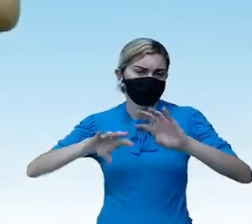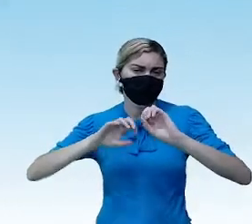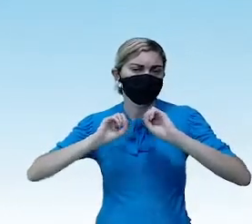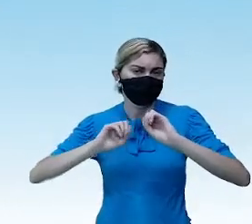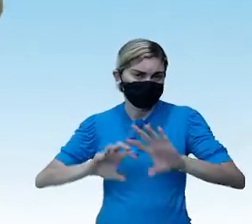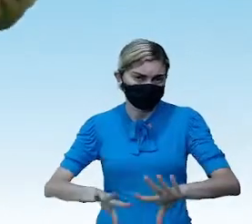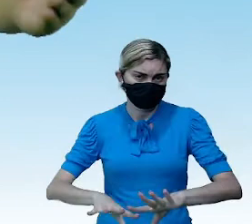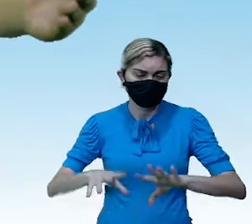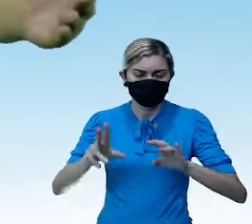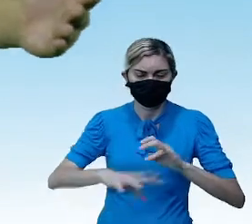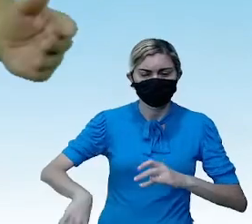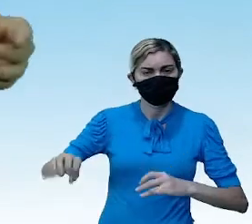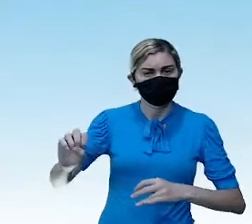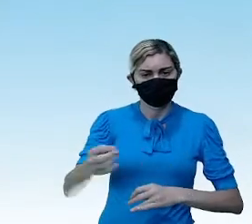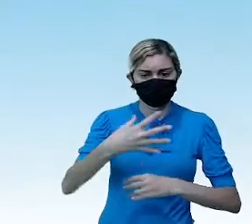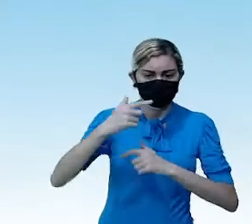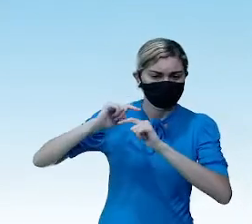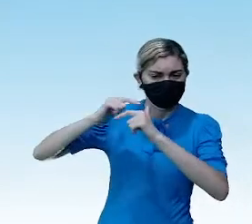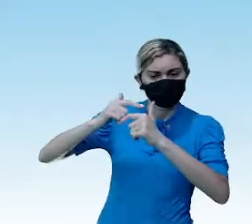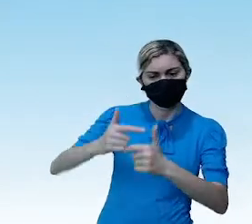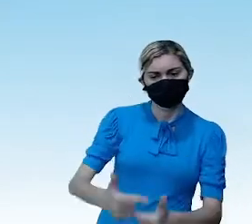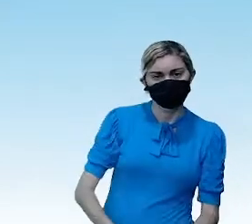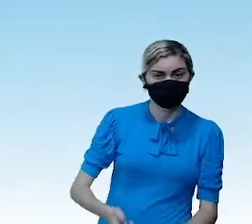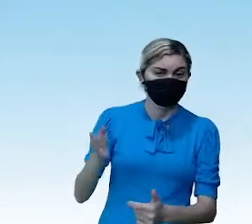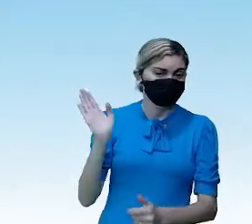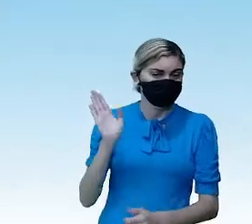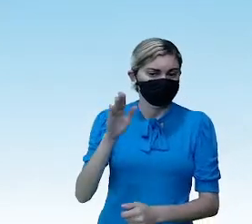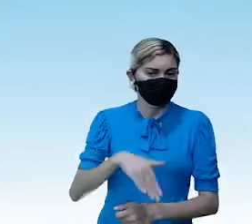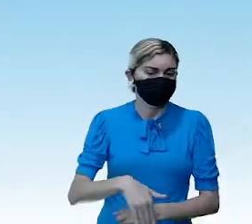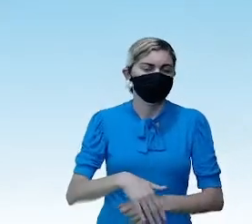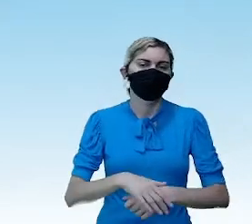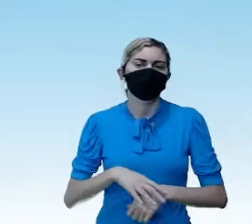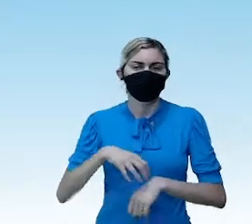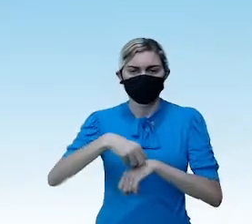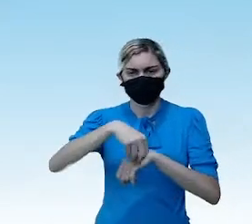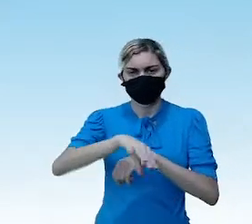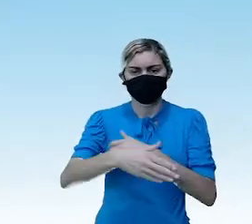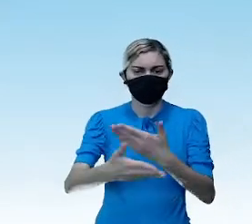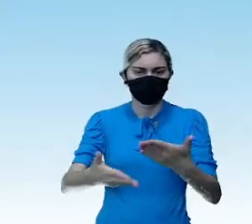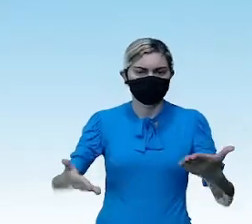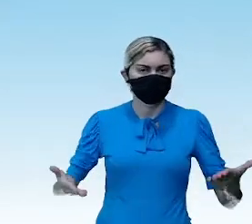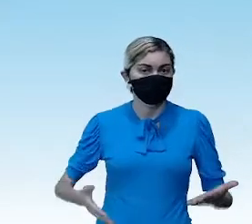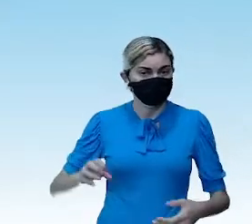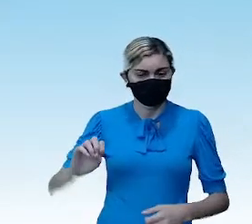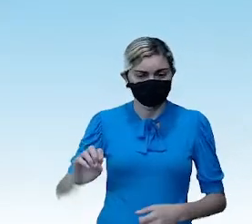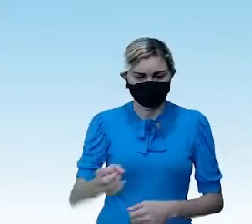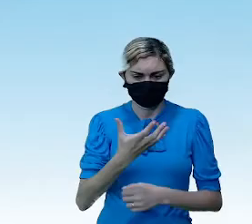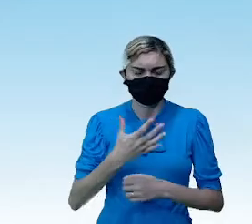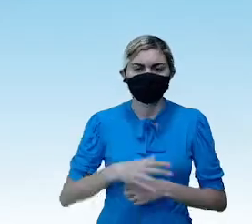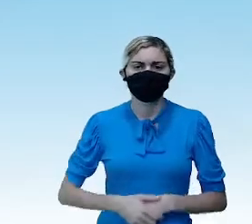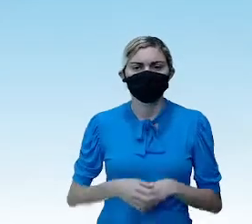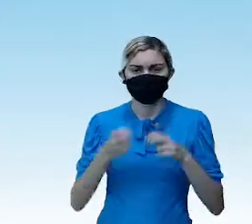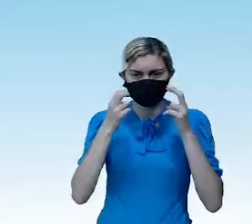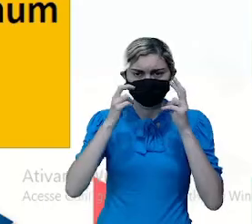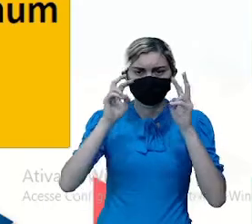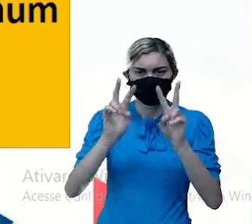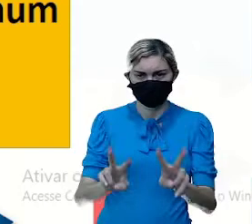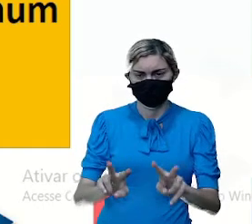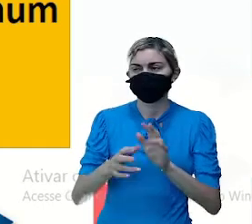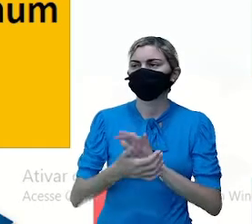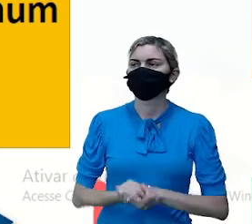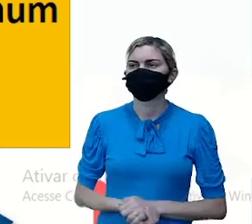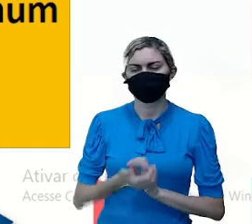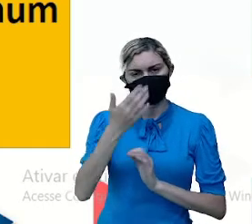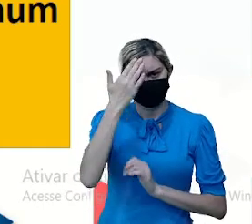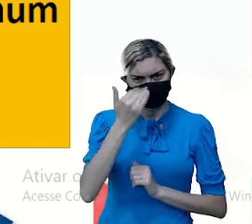ensinamentos às novas gerações. E vamos adiante. Trago para vocês uma novidade. Olhem para a tela. Vocês